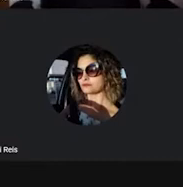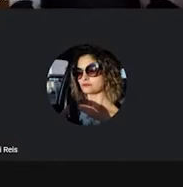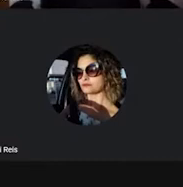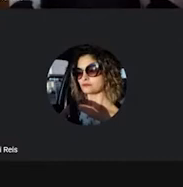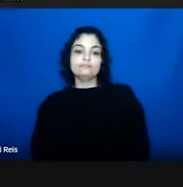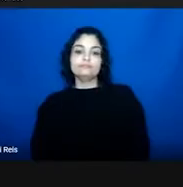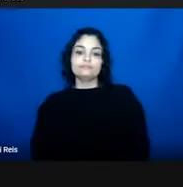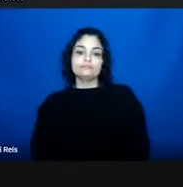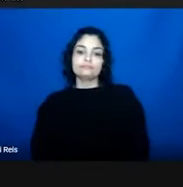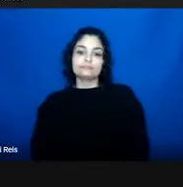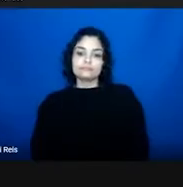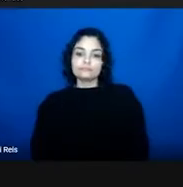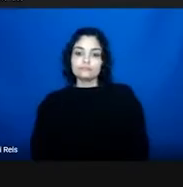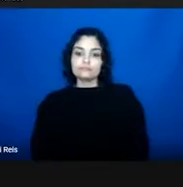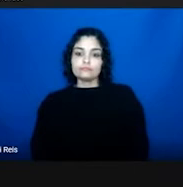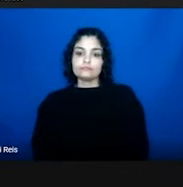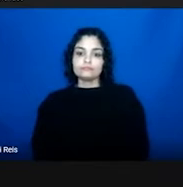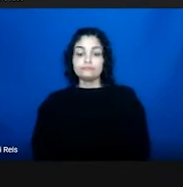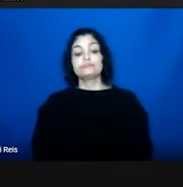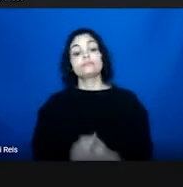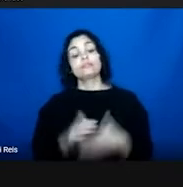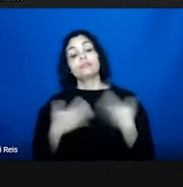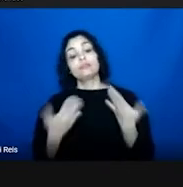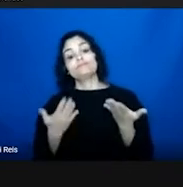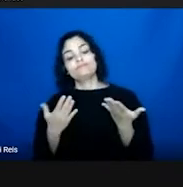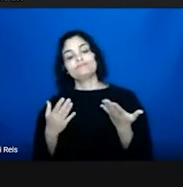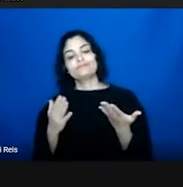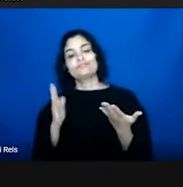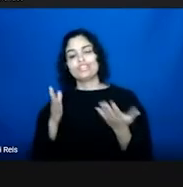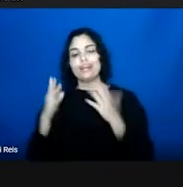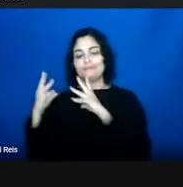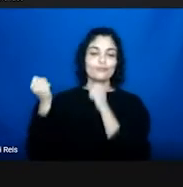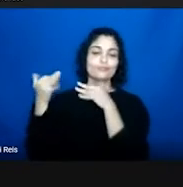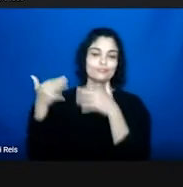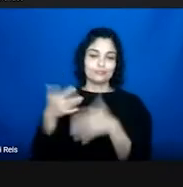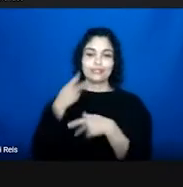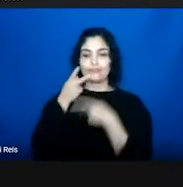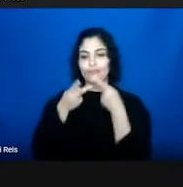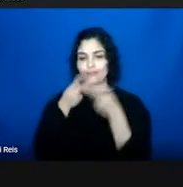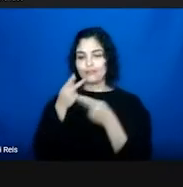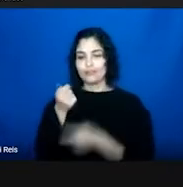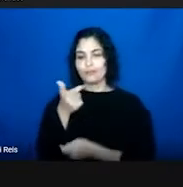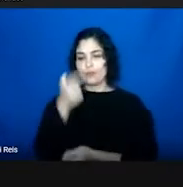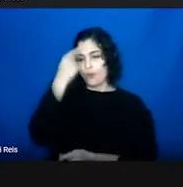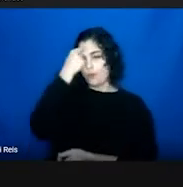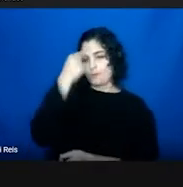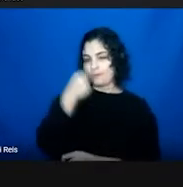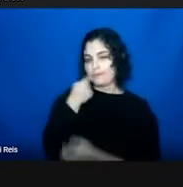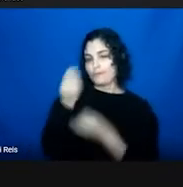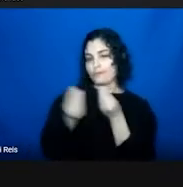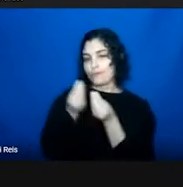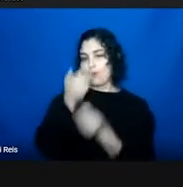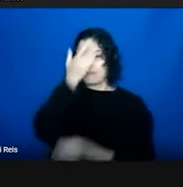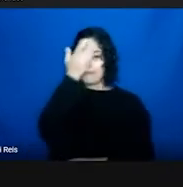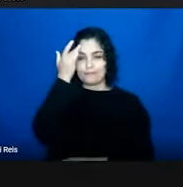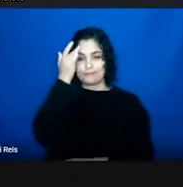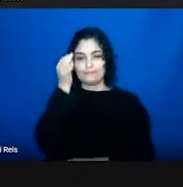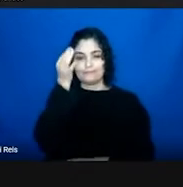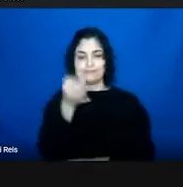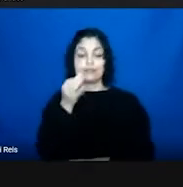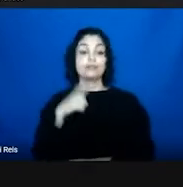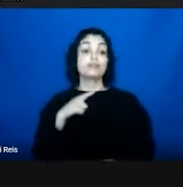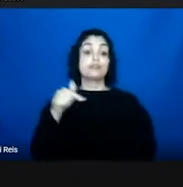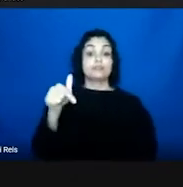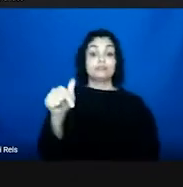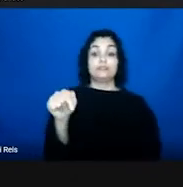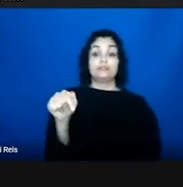do país. O estudo teve início em abril de 2020 e foi feito em 4 etapas, cada uma com um